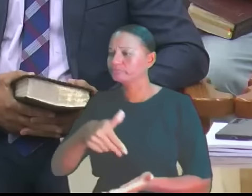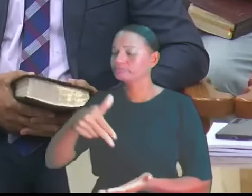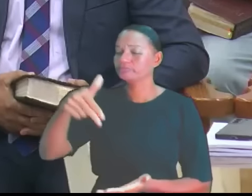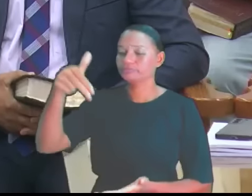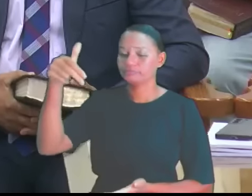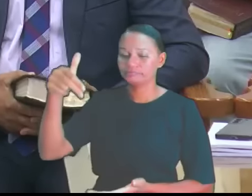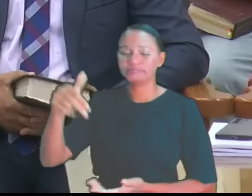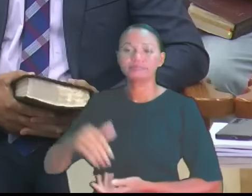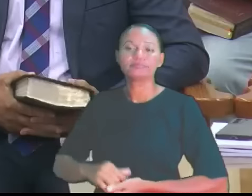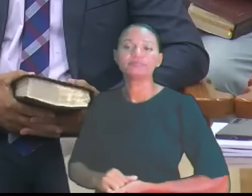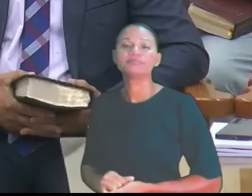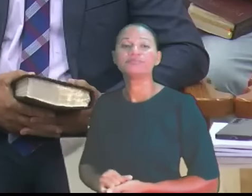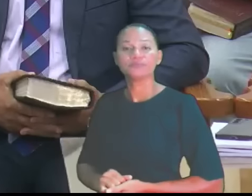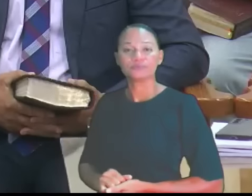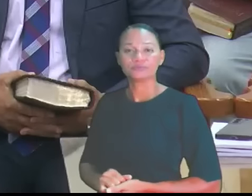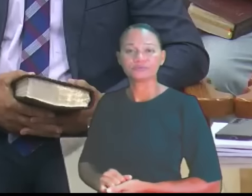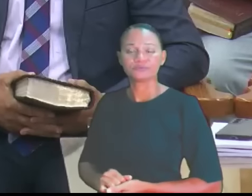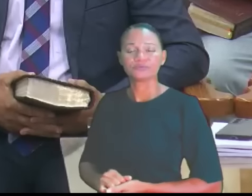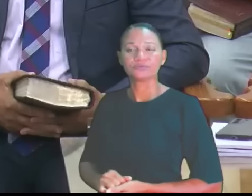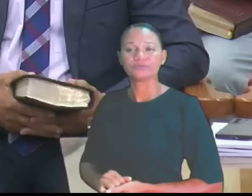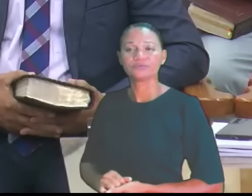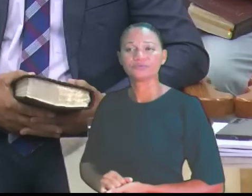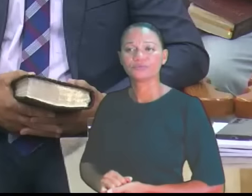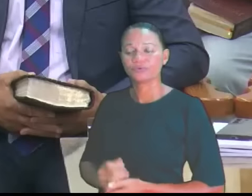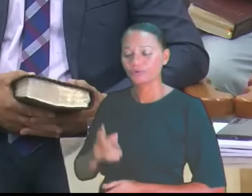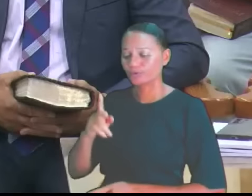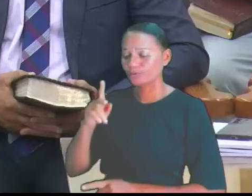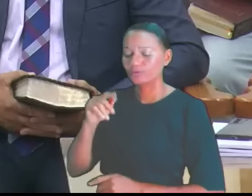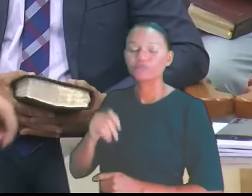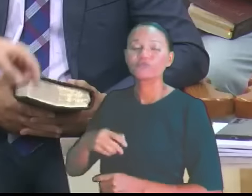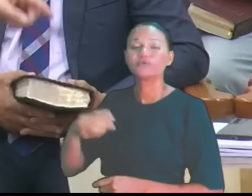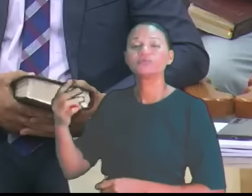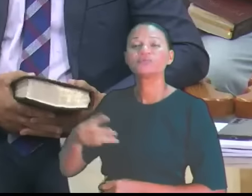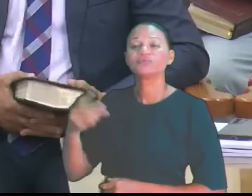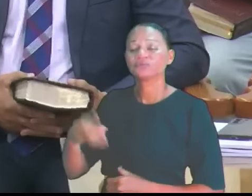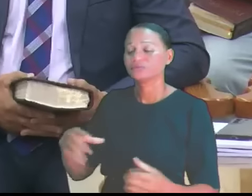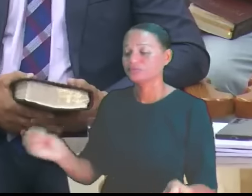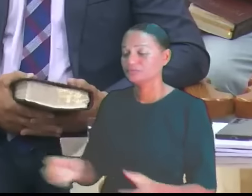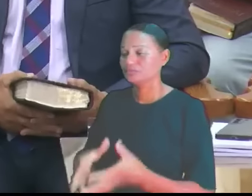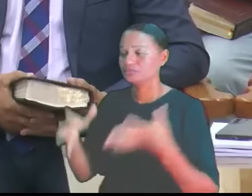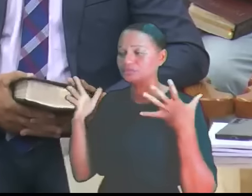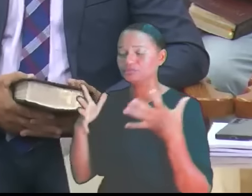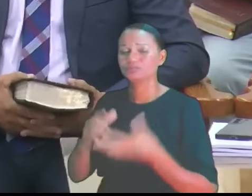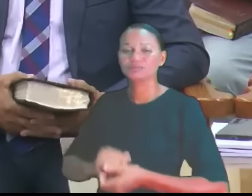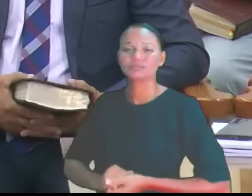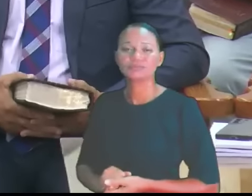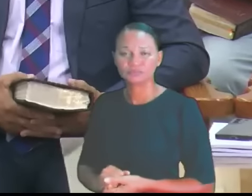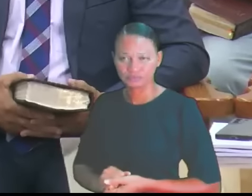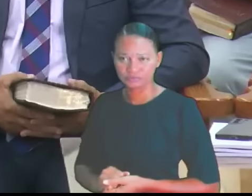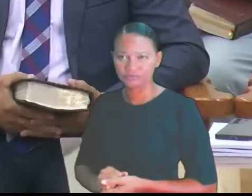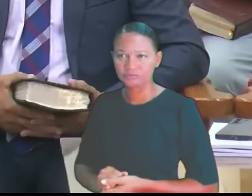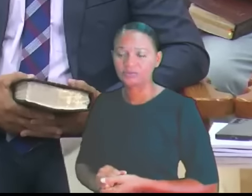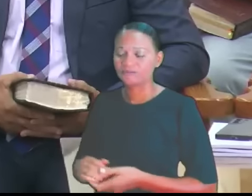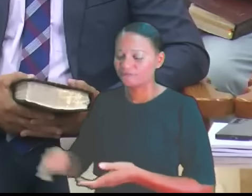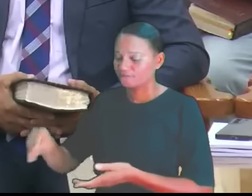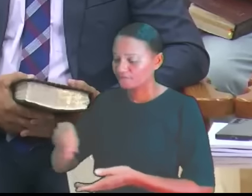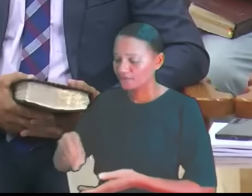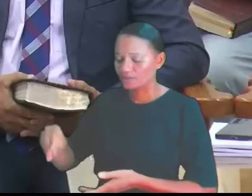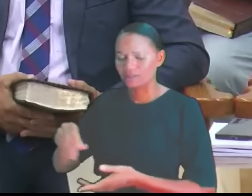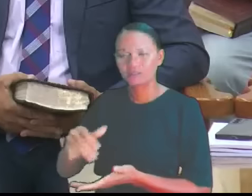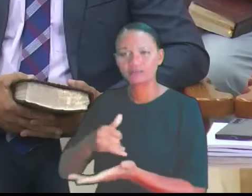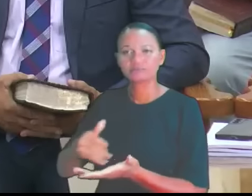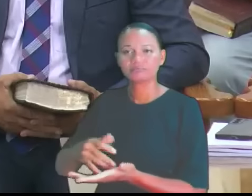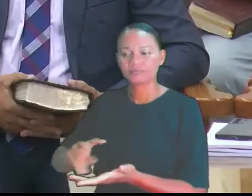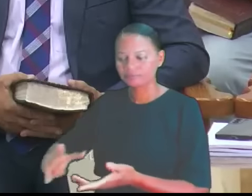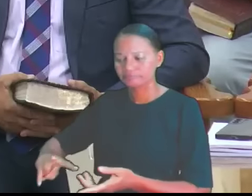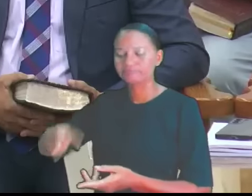para ela, houve o terceiro milagre dessa casa. O primeiro milagre que Deus aumentou, farinha e azeite. O